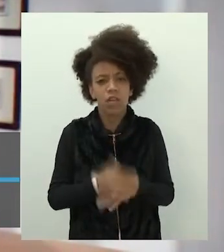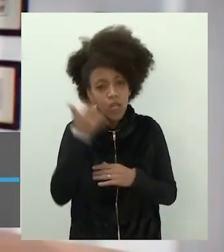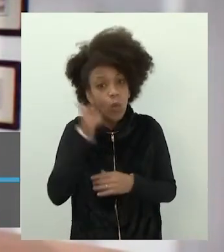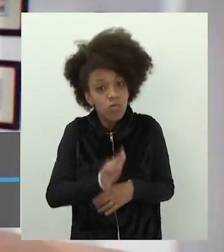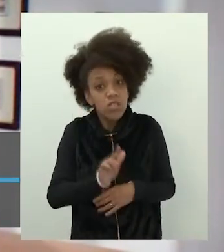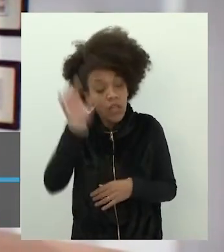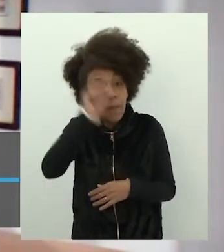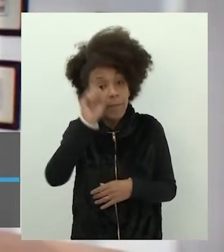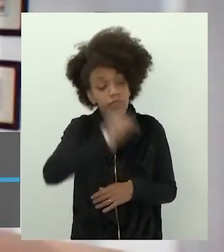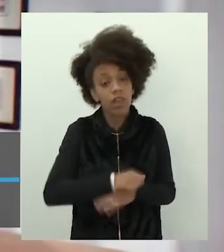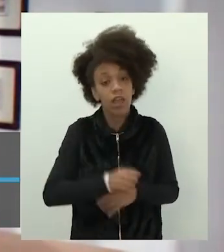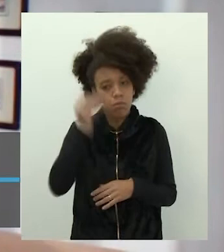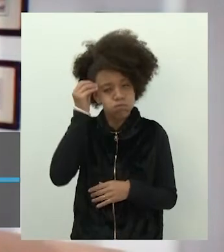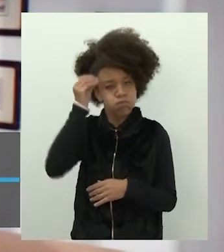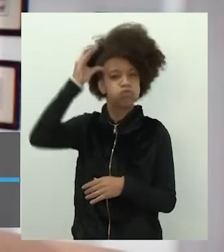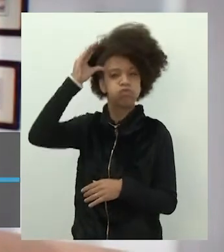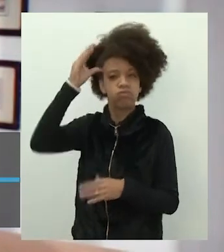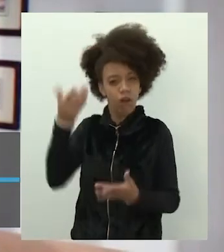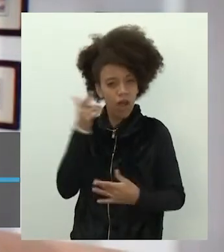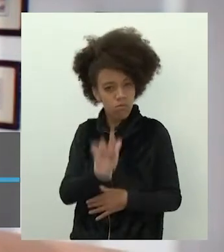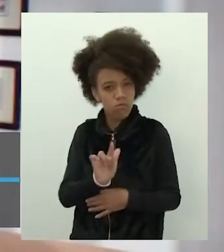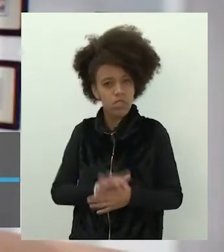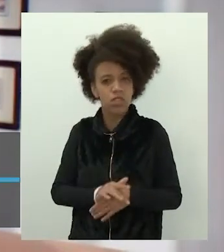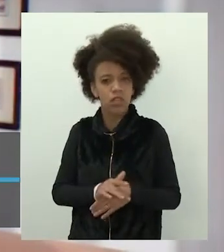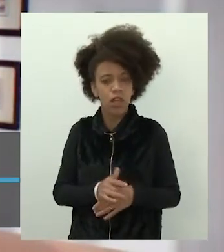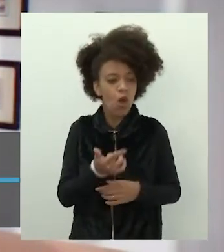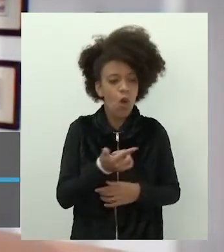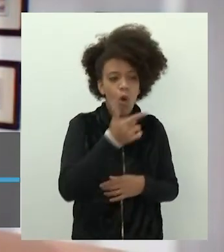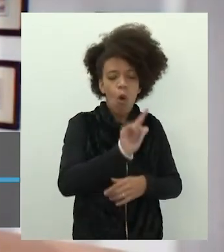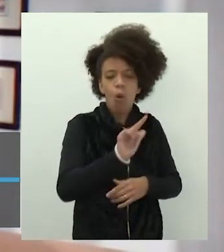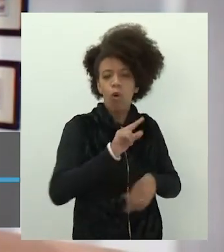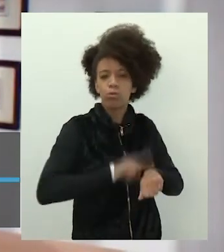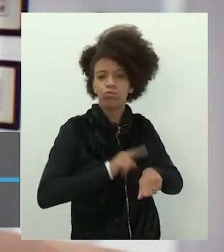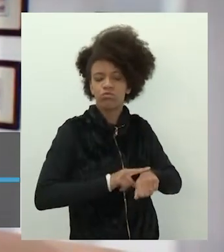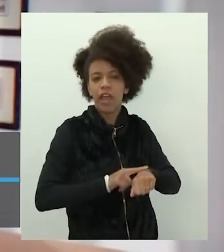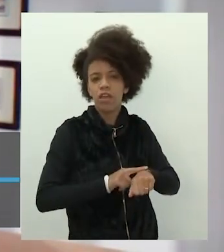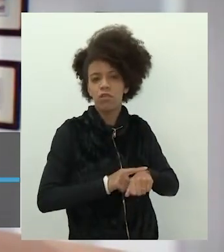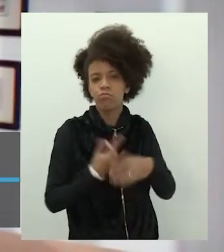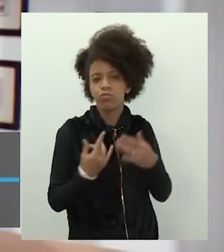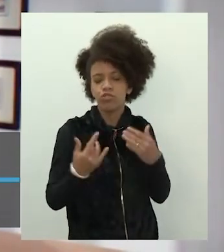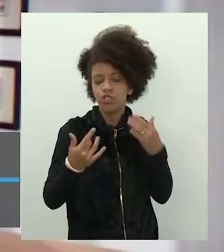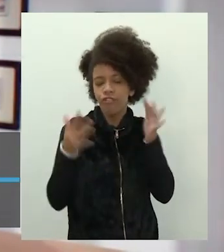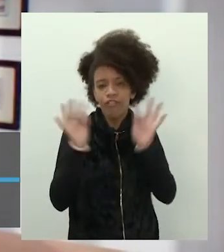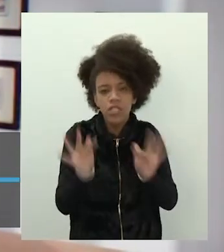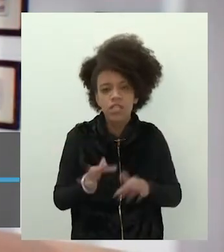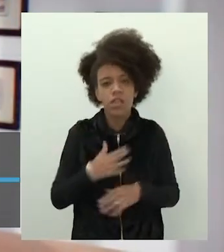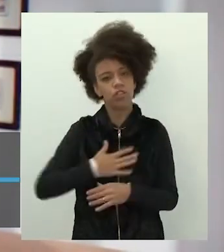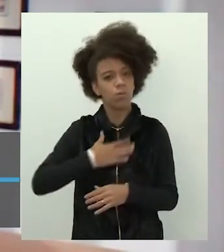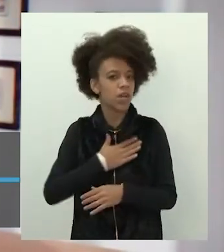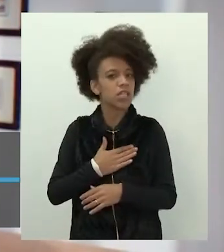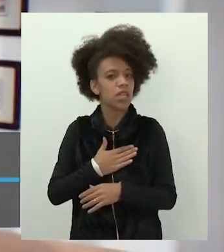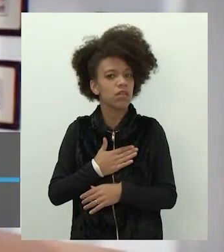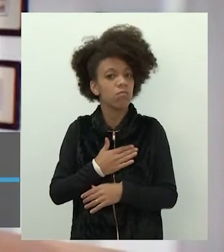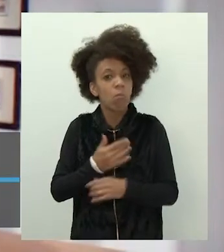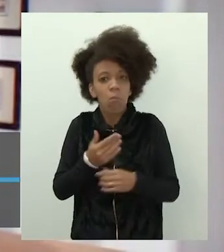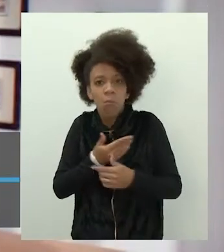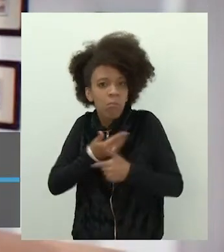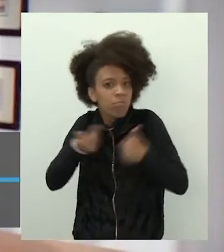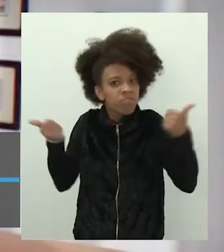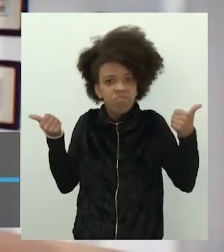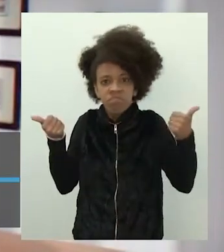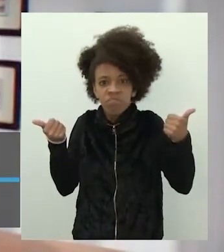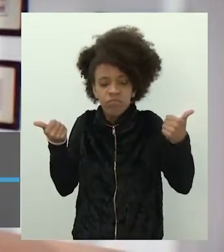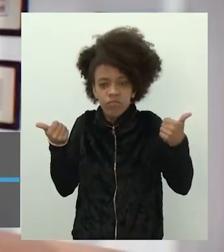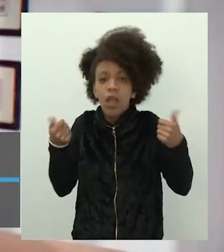que me ajude a ter um outro momento de alegria, de prazer, ótimo, a gente tem